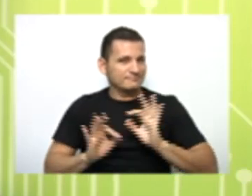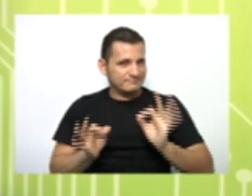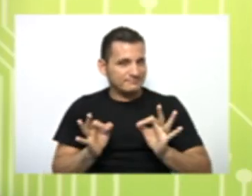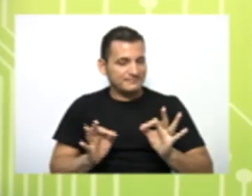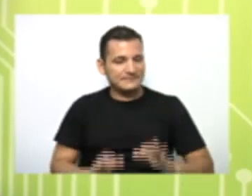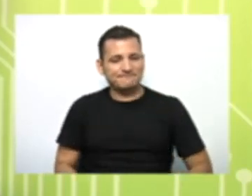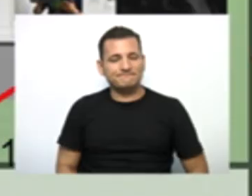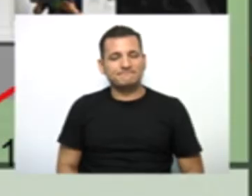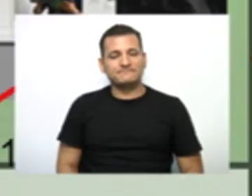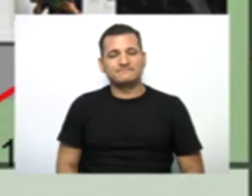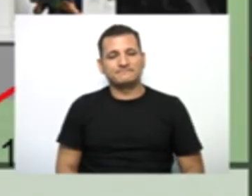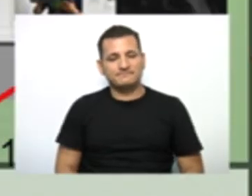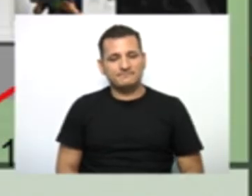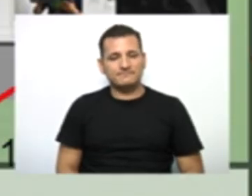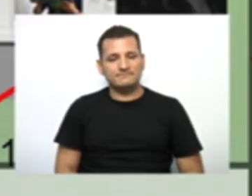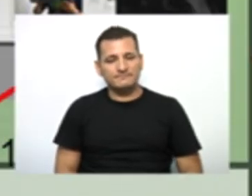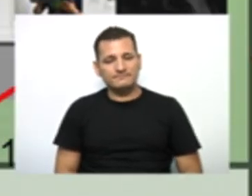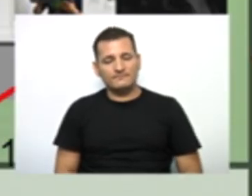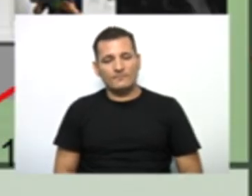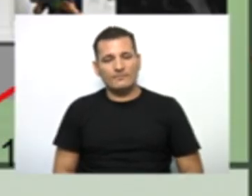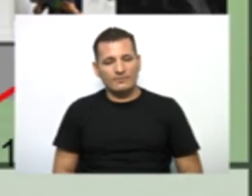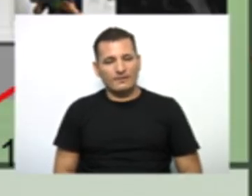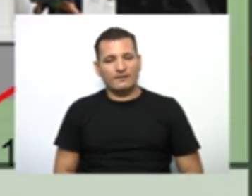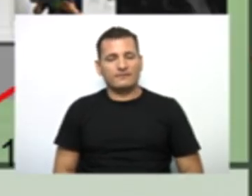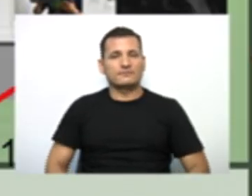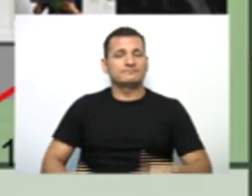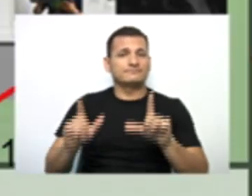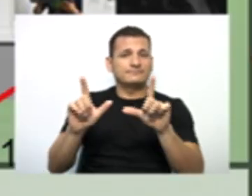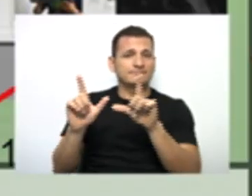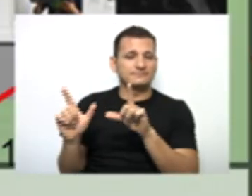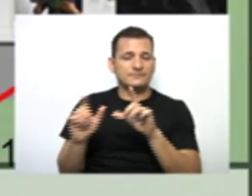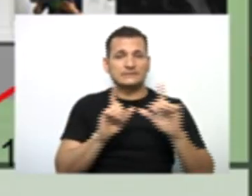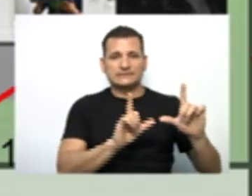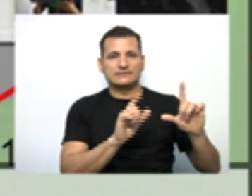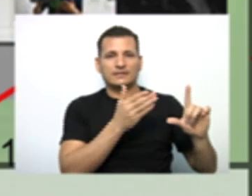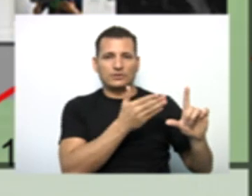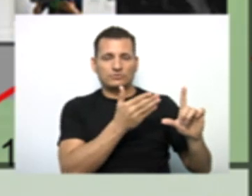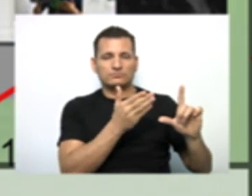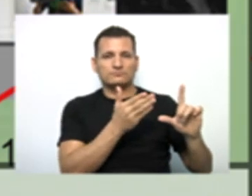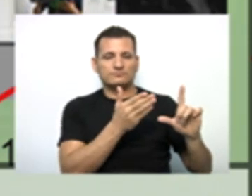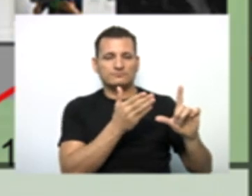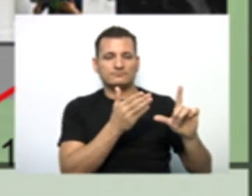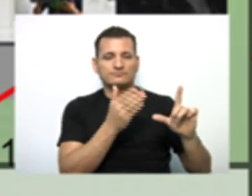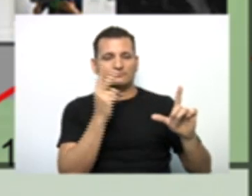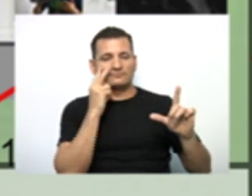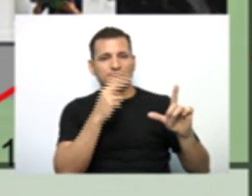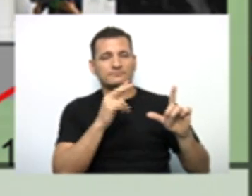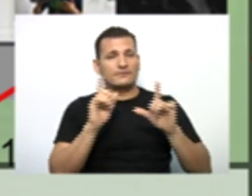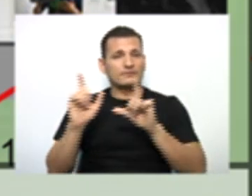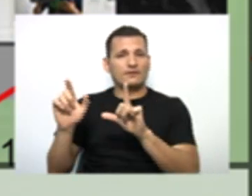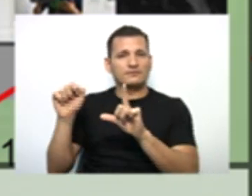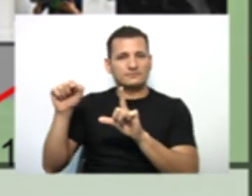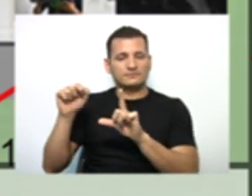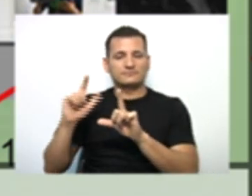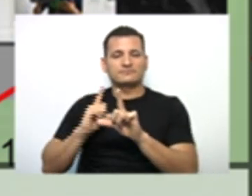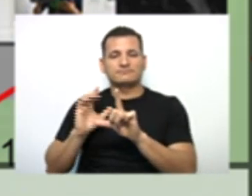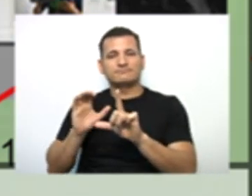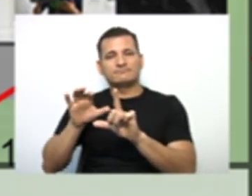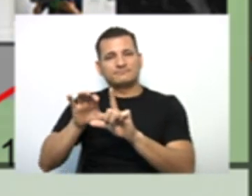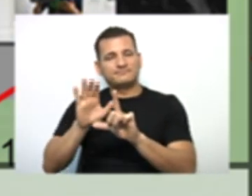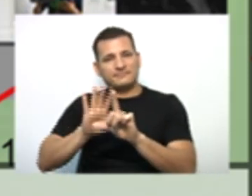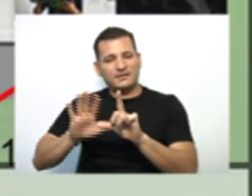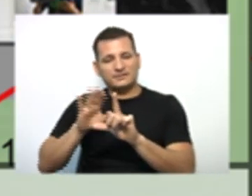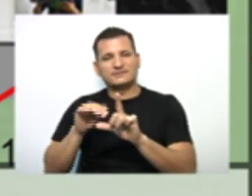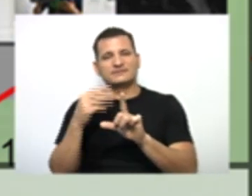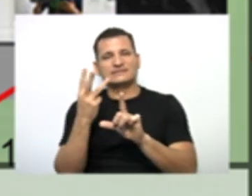certo? Então, voltando aqui, eu coloquei aqui do lado esquerdo. Vejam a diferença. Ó, aqui ele colocou uma imagem. Tem